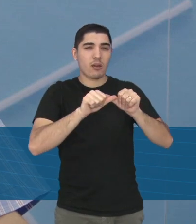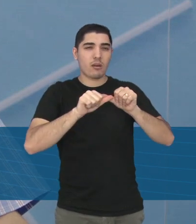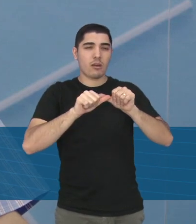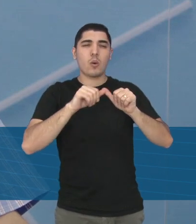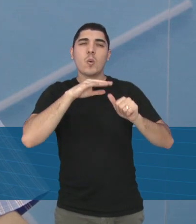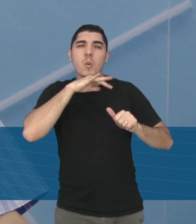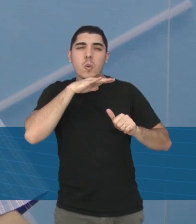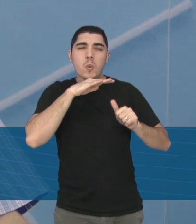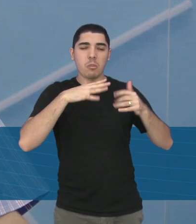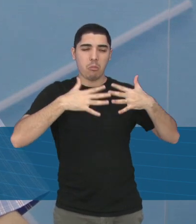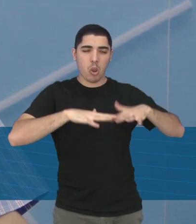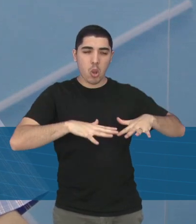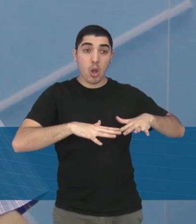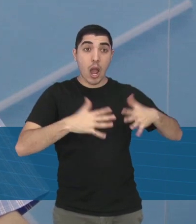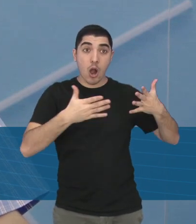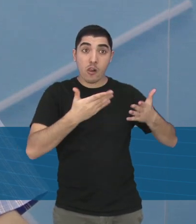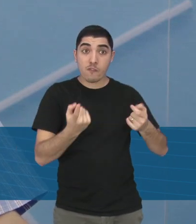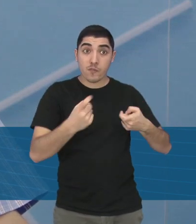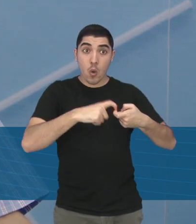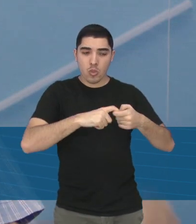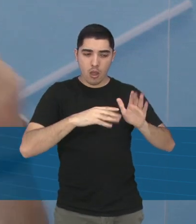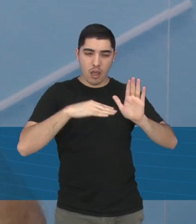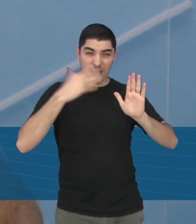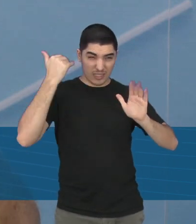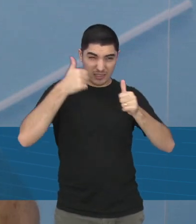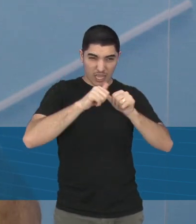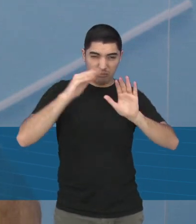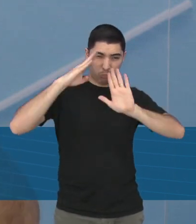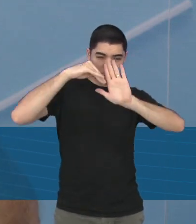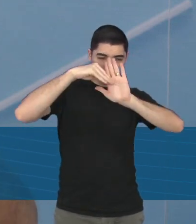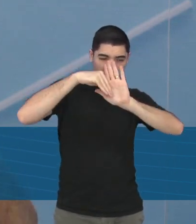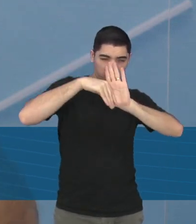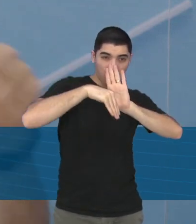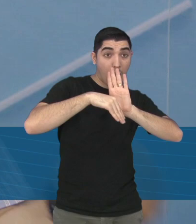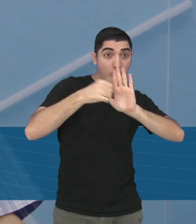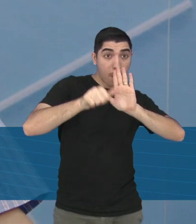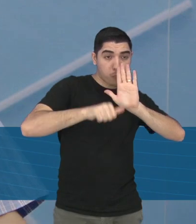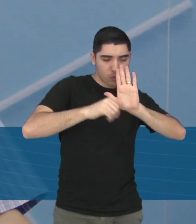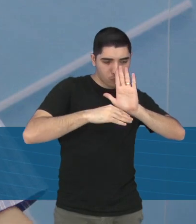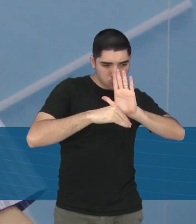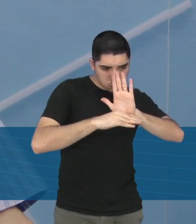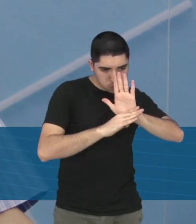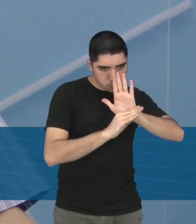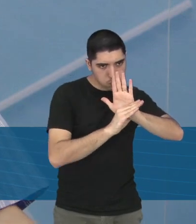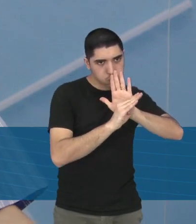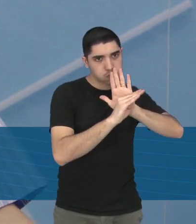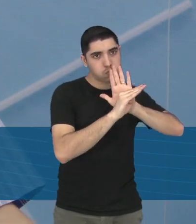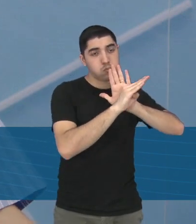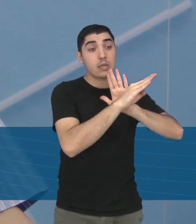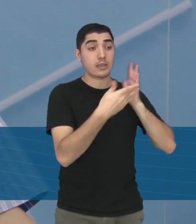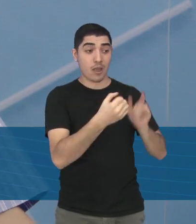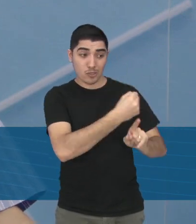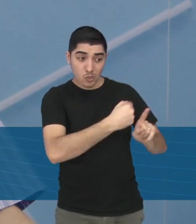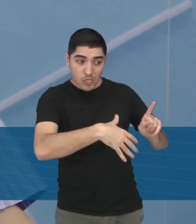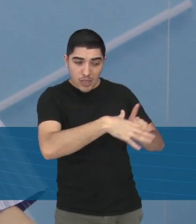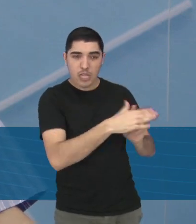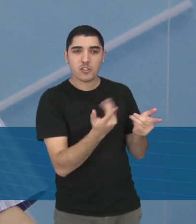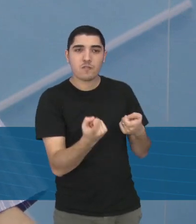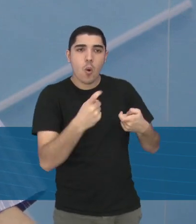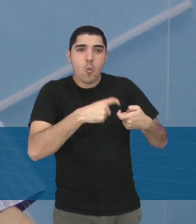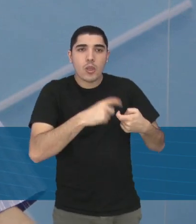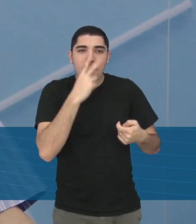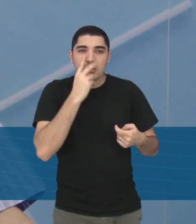anos e está começando a se reerguer, ou seja, os pensamentos estão mudando e a sociedade está voltando a